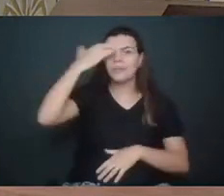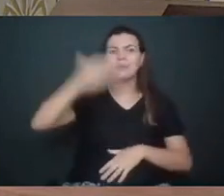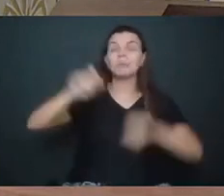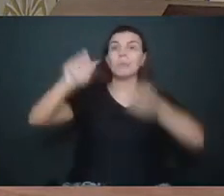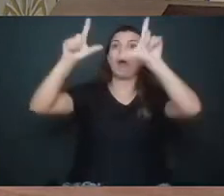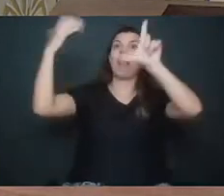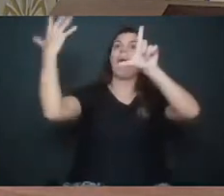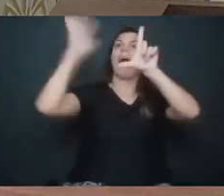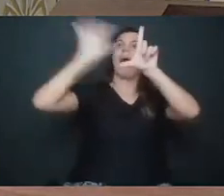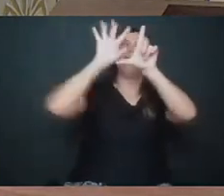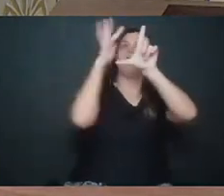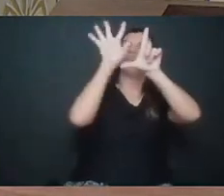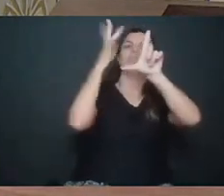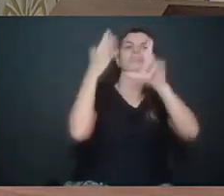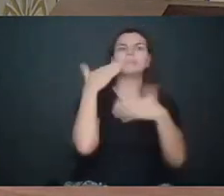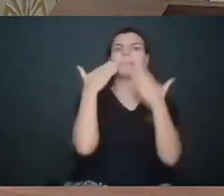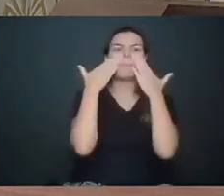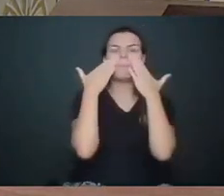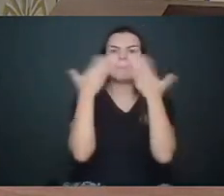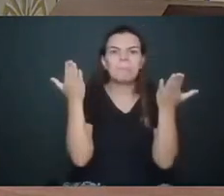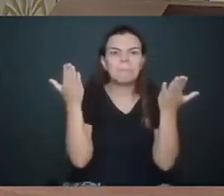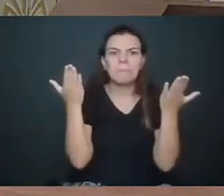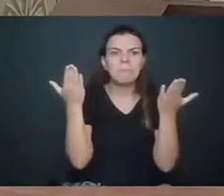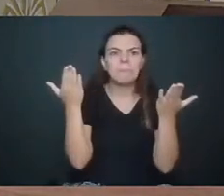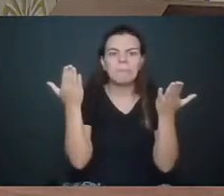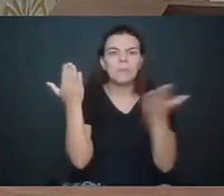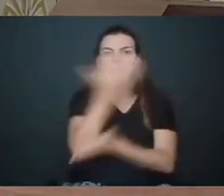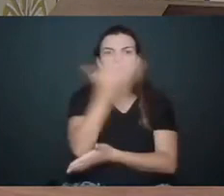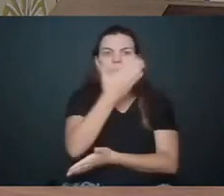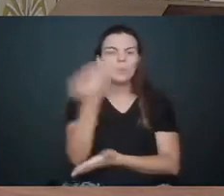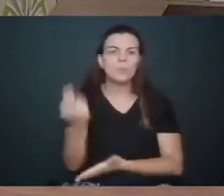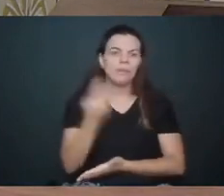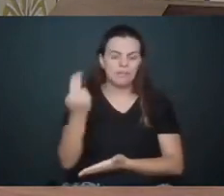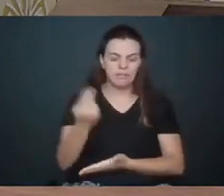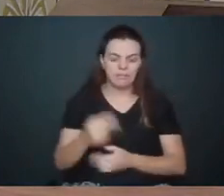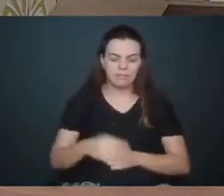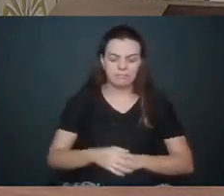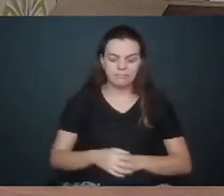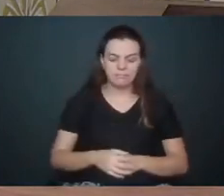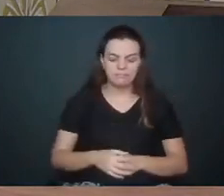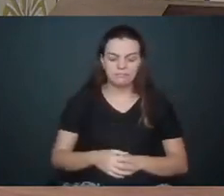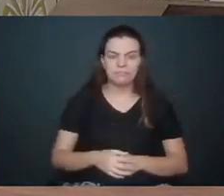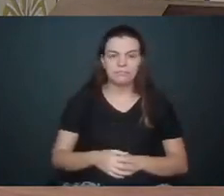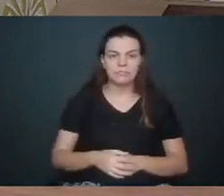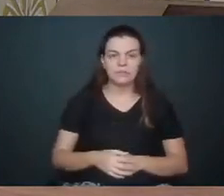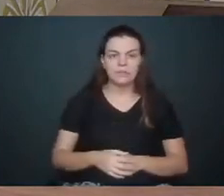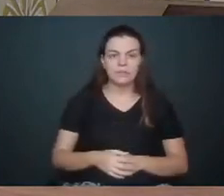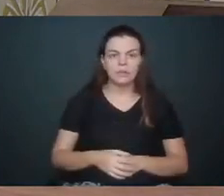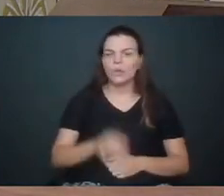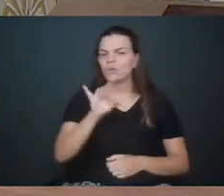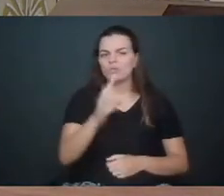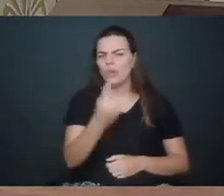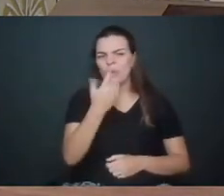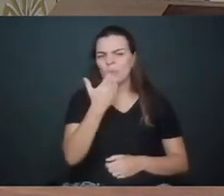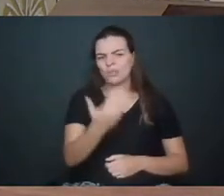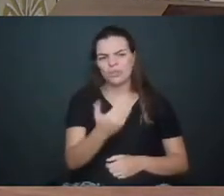será debatido e inteligentemente se chegará a uma conclusão. Bom, mas isso era só um pedidozinho, era o único pedido que eu ia fazer. O